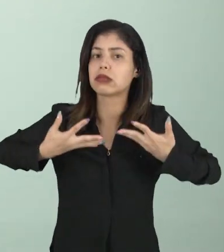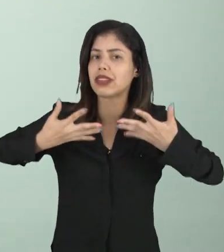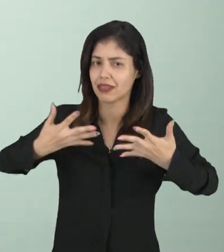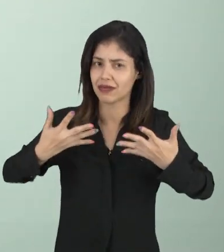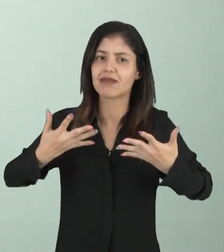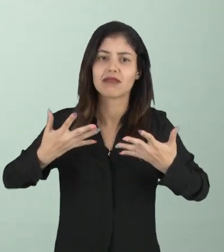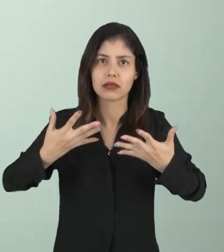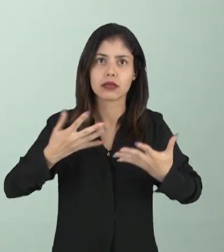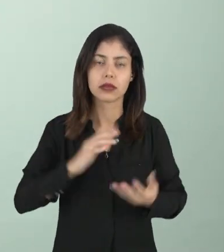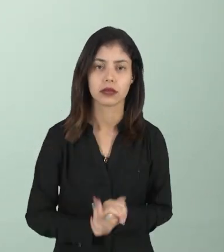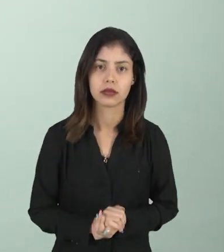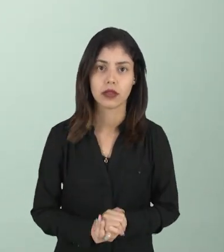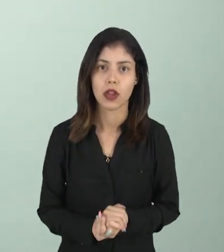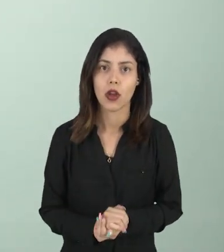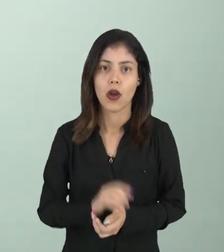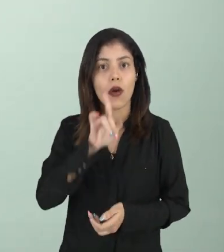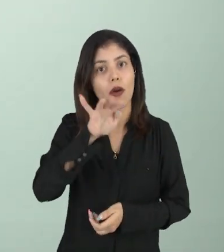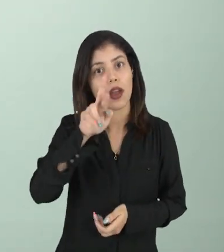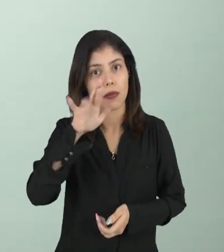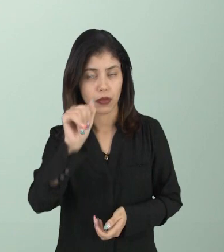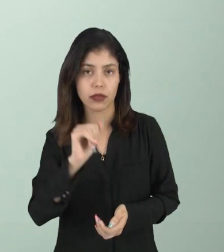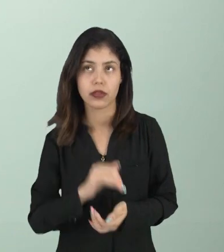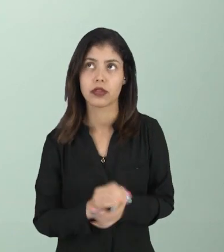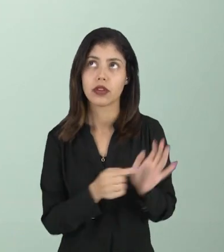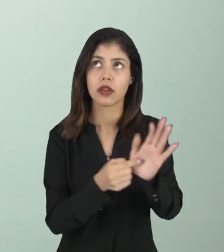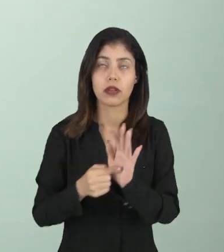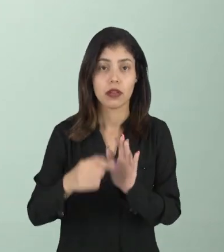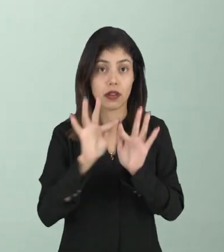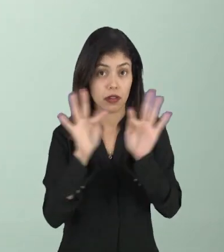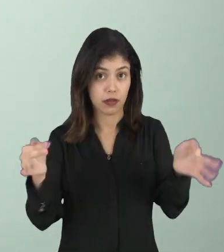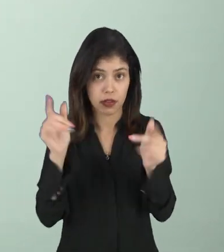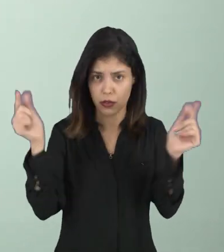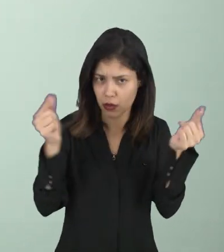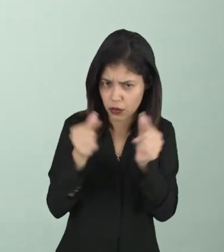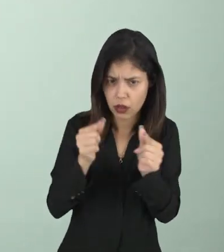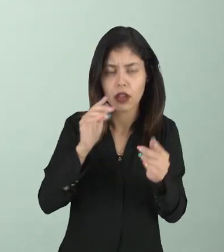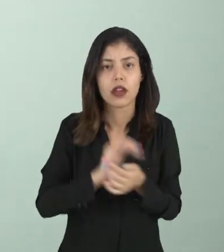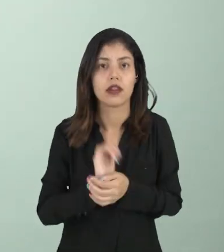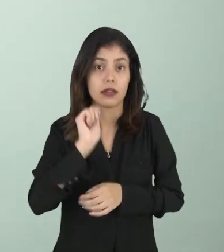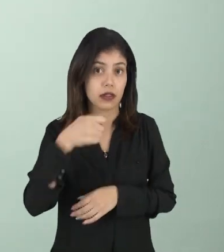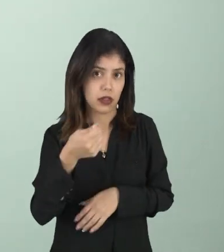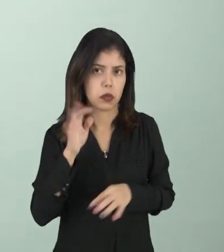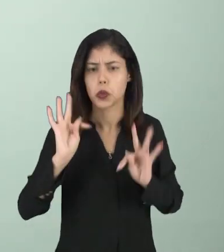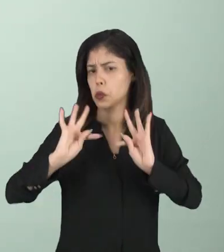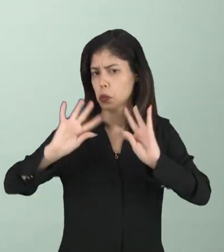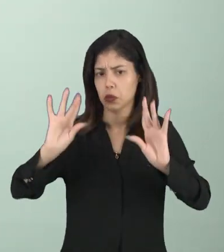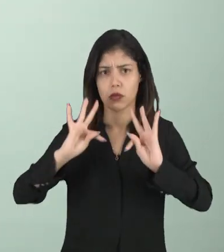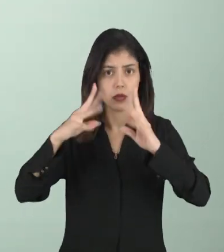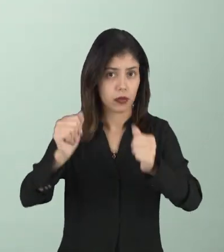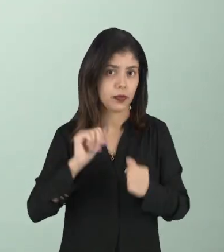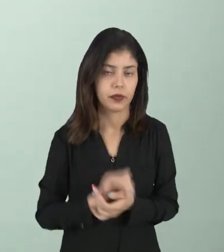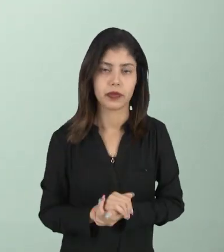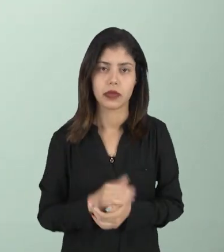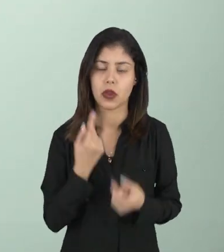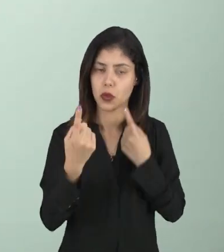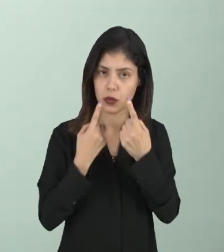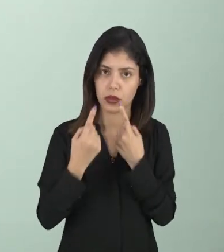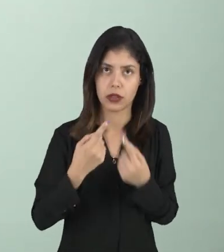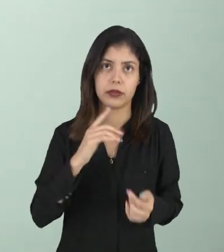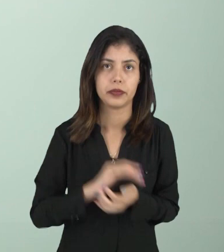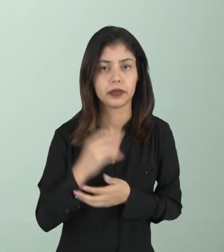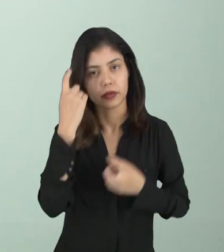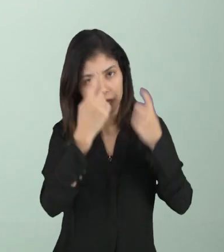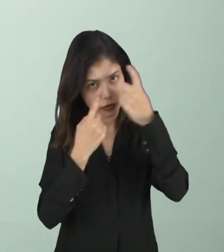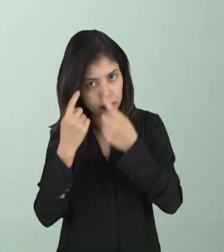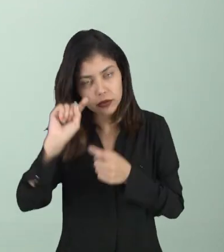um emoji, com uma frase curta, com uma palavra, com um símbolo. Linguagem é isso. É a forma de se comunicar,